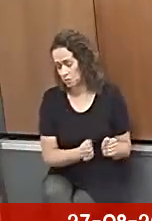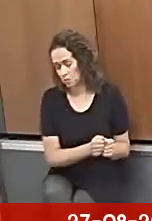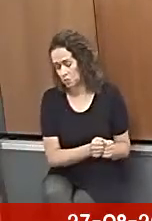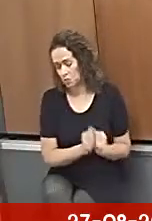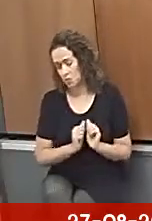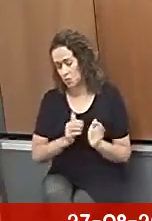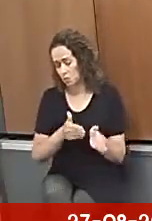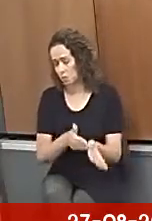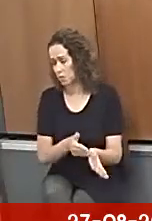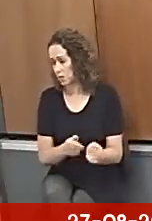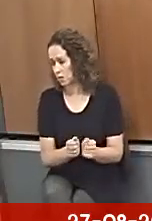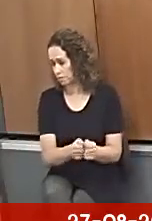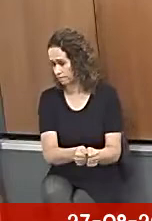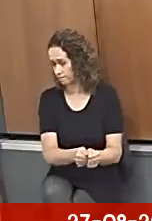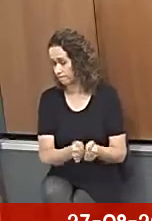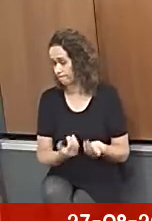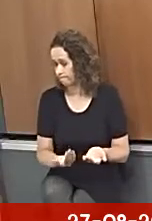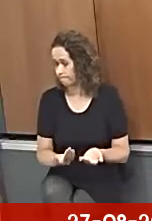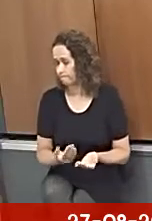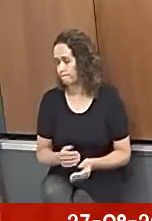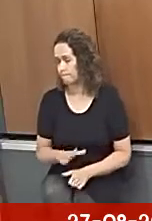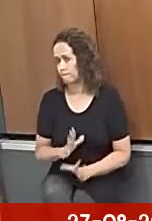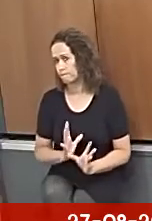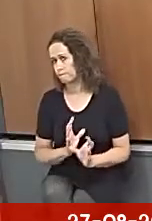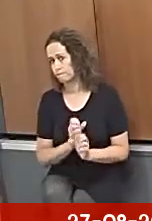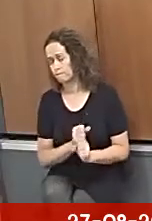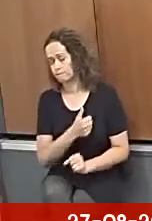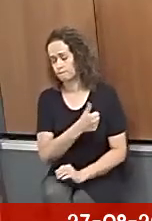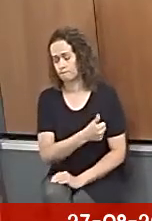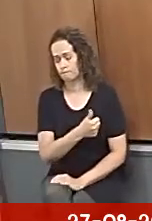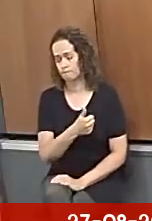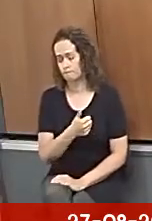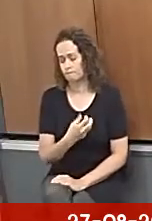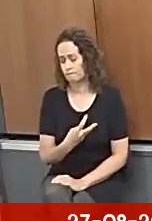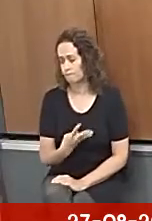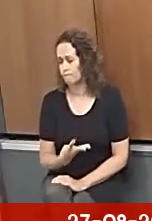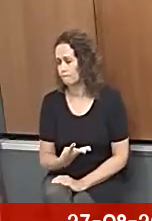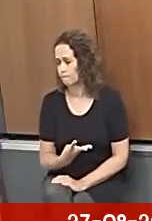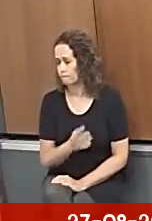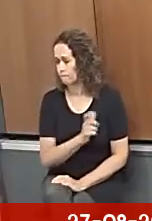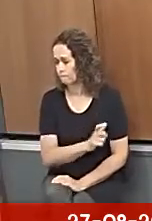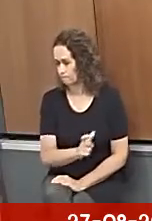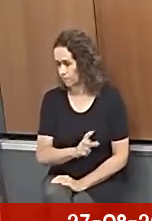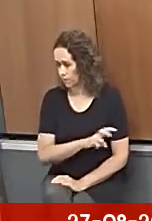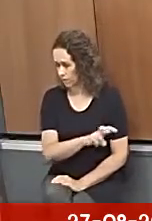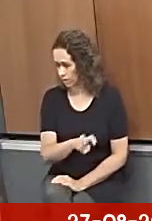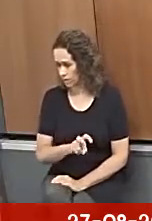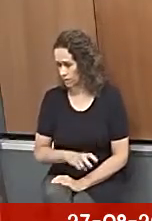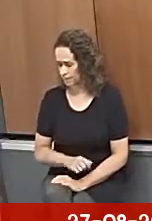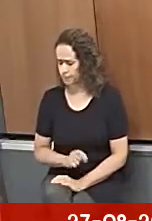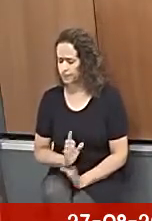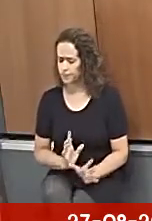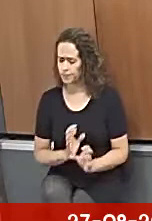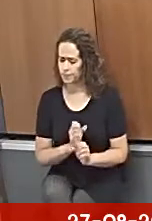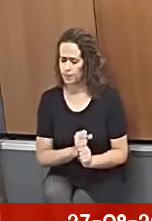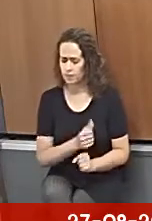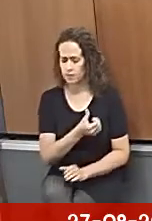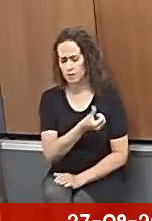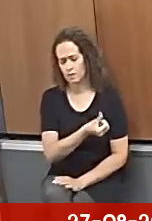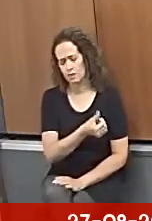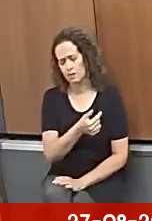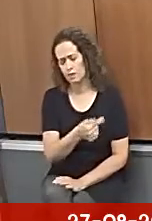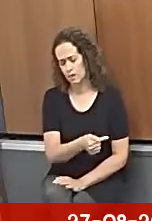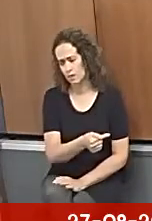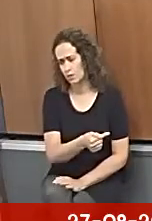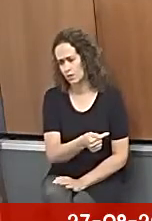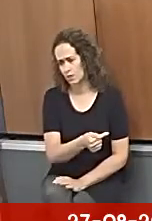ou seja seriam 134 lugares de 67 ingressos 20